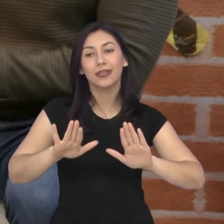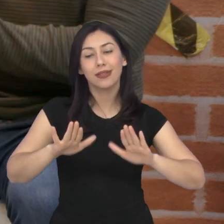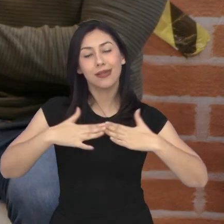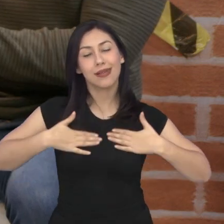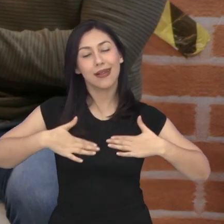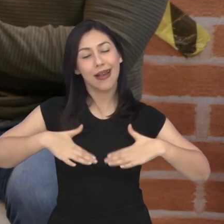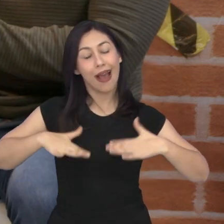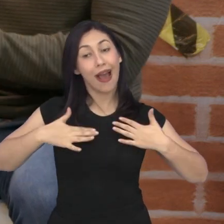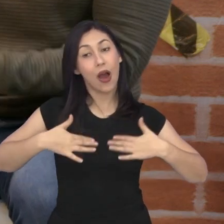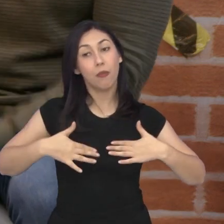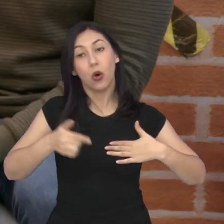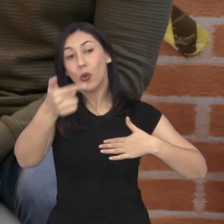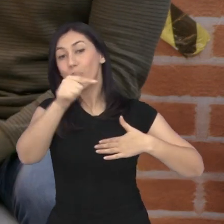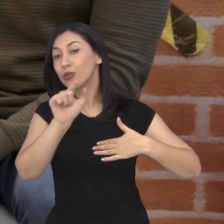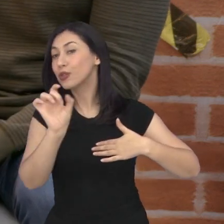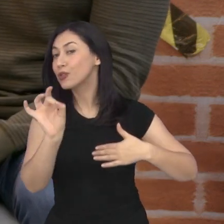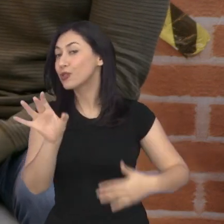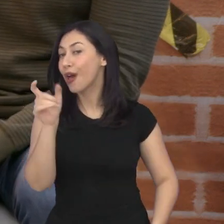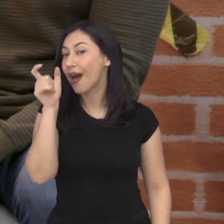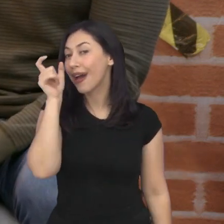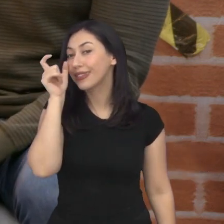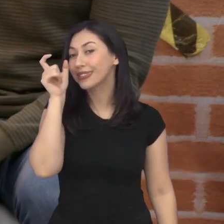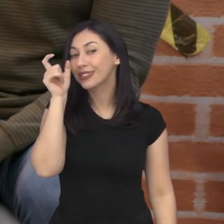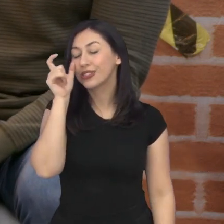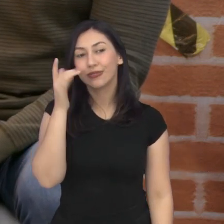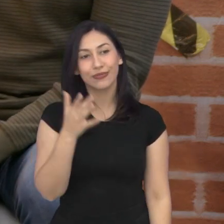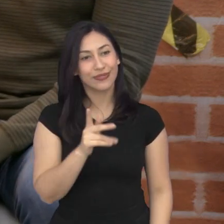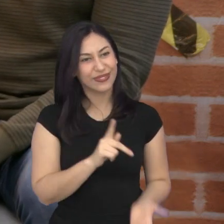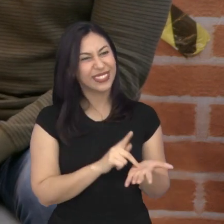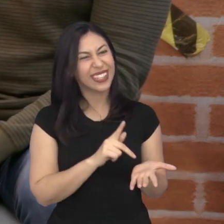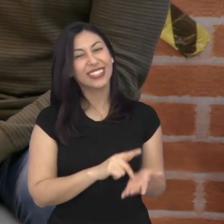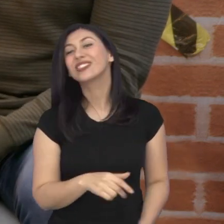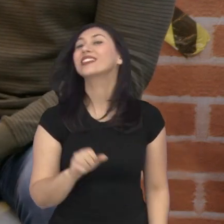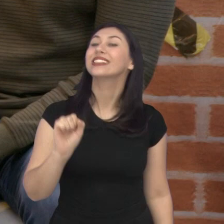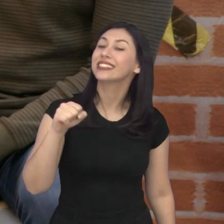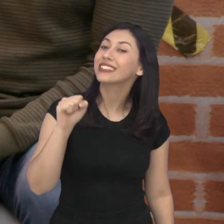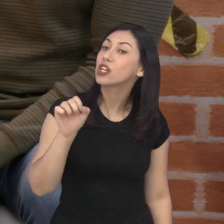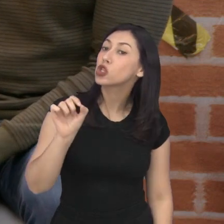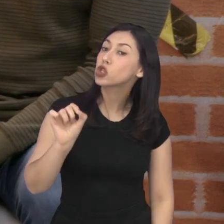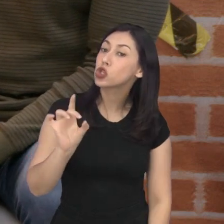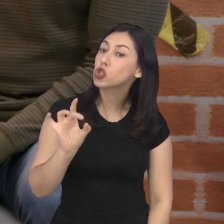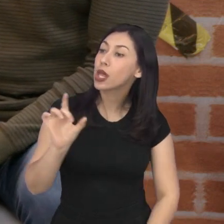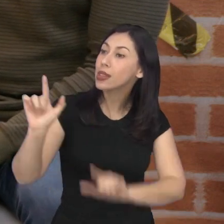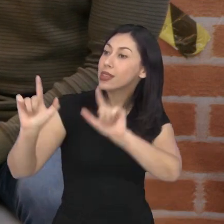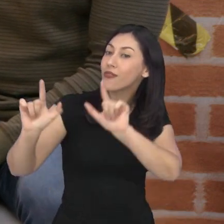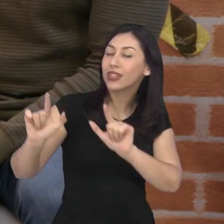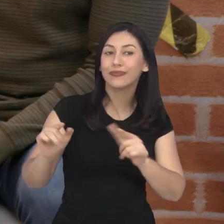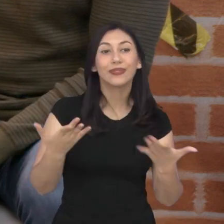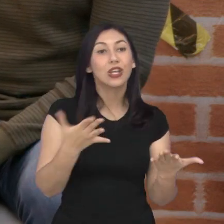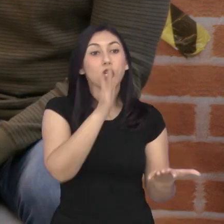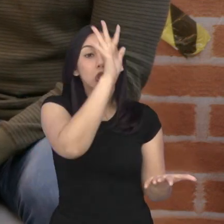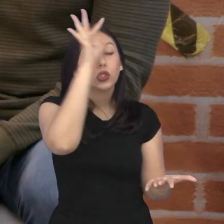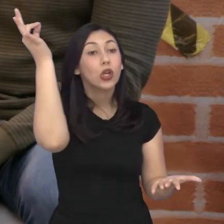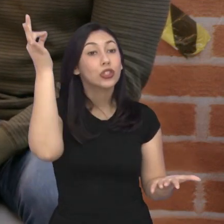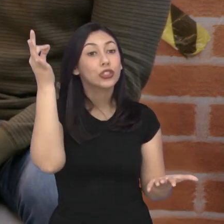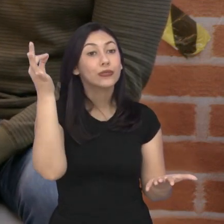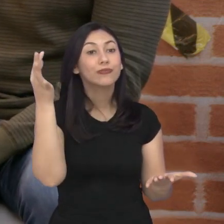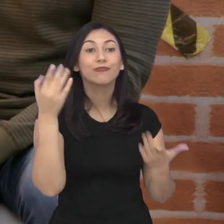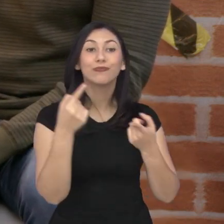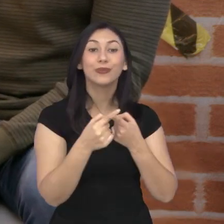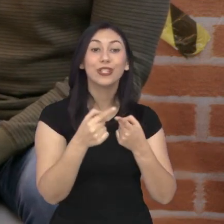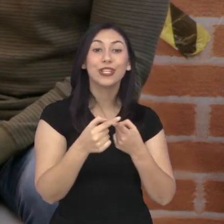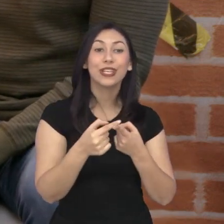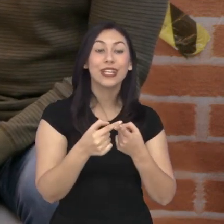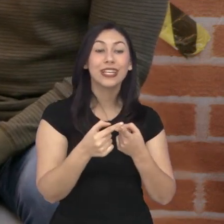que esses eu prefiro só observar, fico meio mais de longe. É mesmo? É mesmo, pela televisão. Então você tá com sorte, viu? Tá com bastante sorte, É.